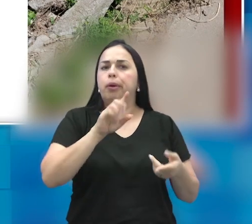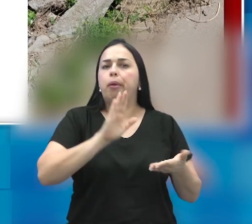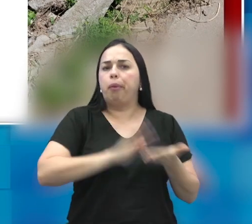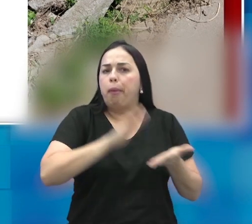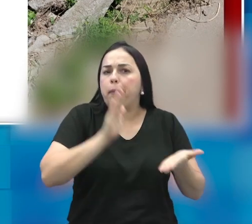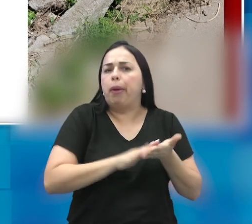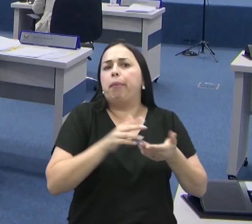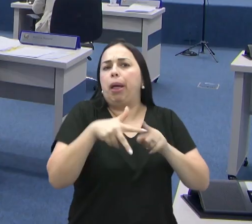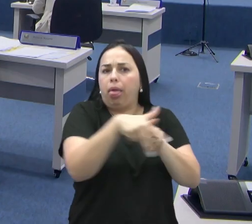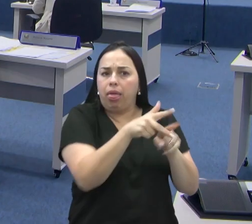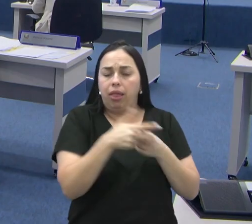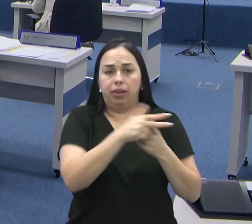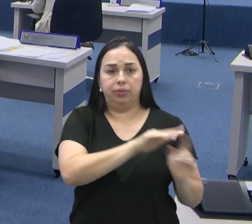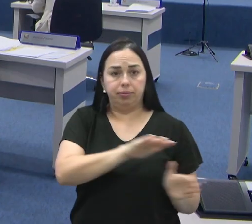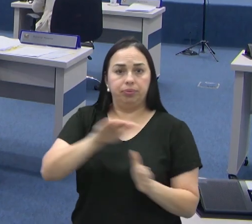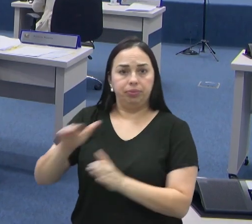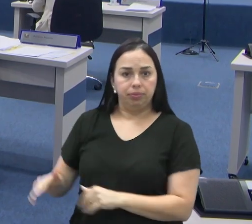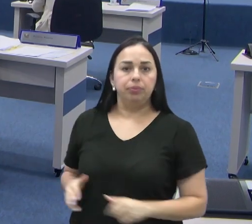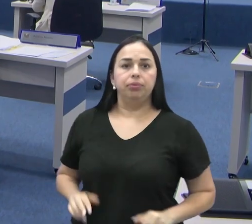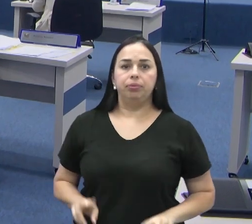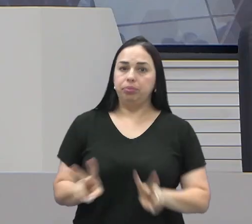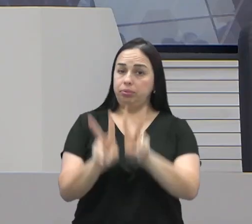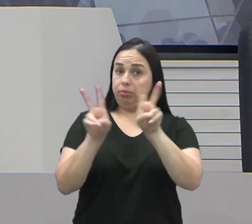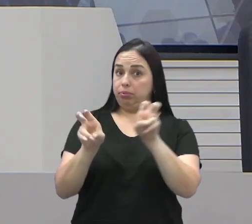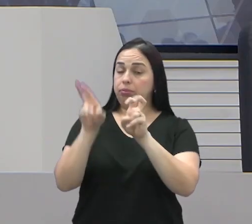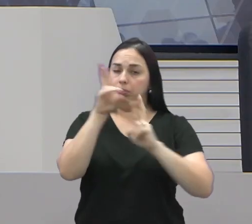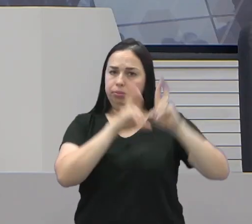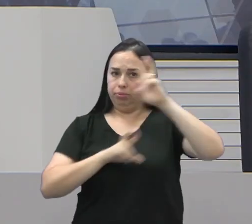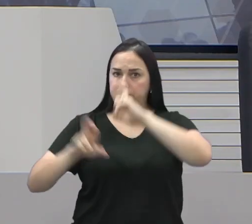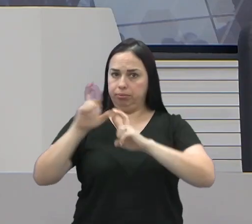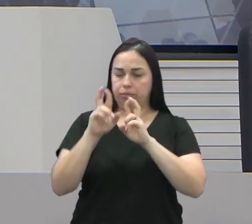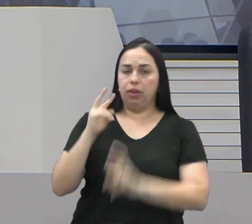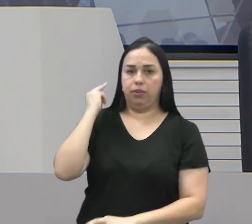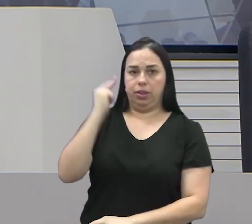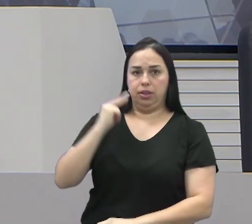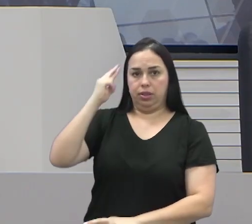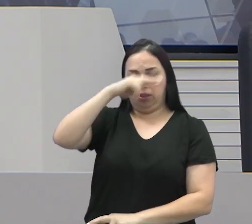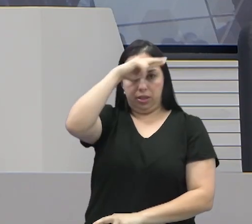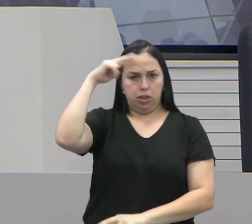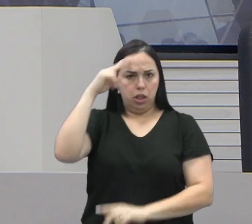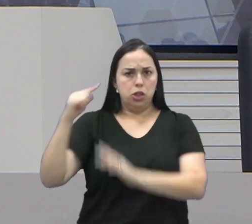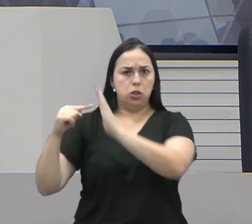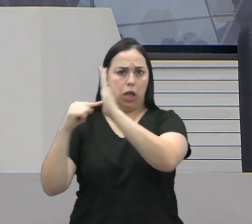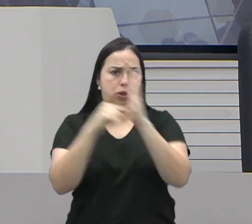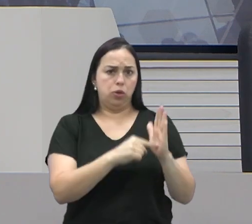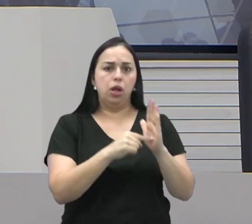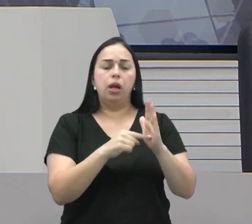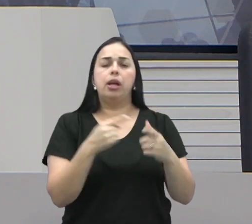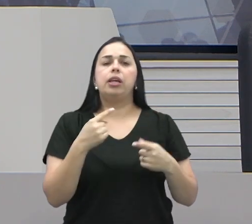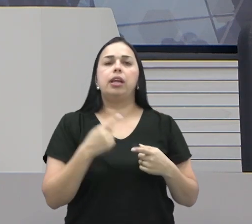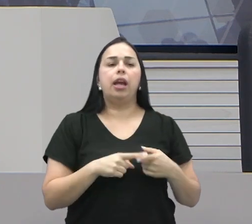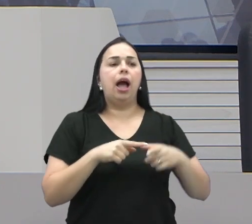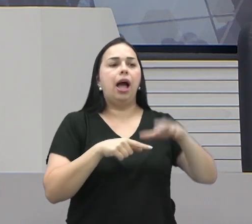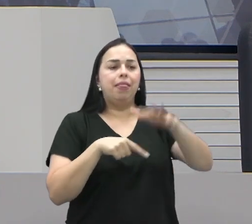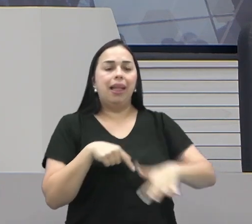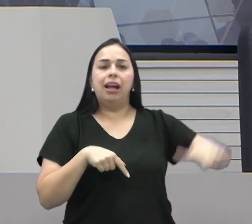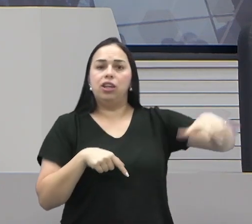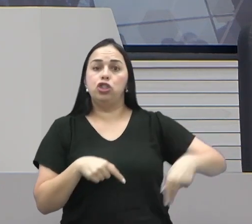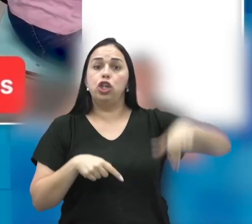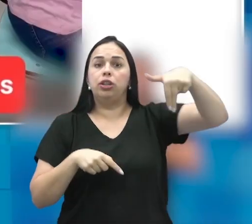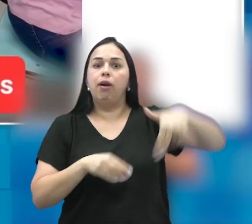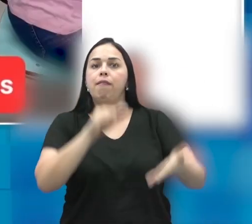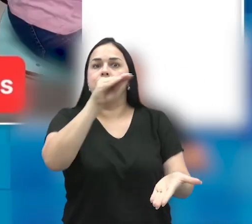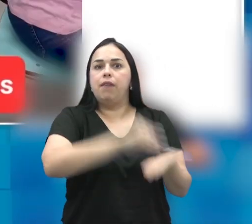Rio Comprido. No tema da fiscalização, o vereador Roberto Chagas fez denúncias sobre a falta de água na região